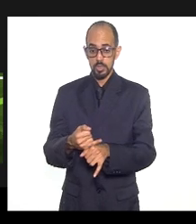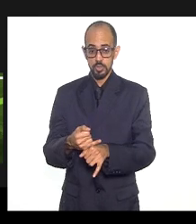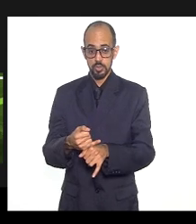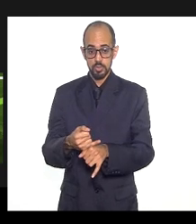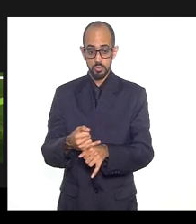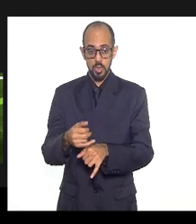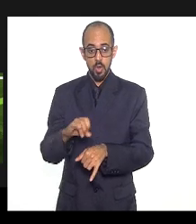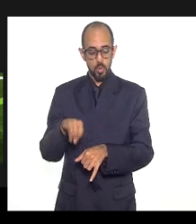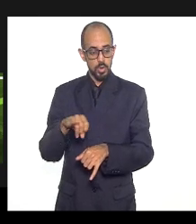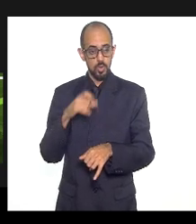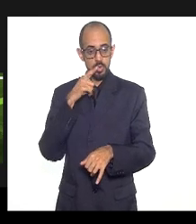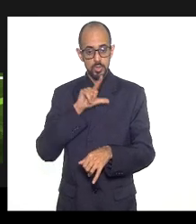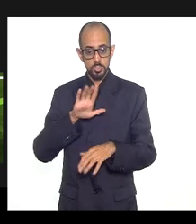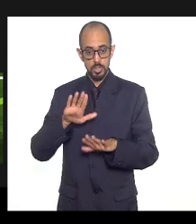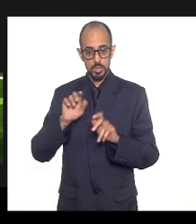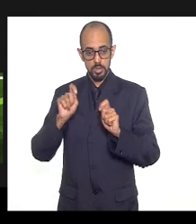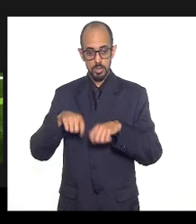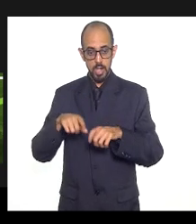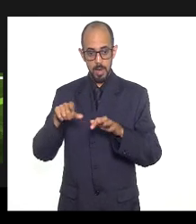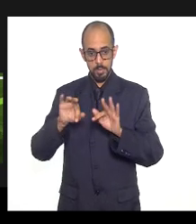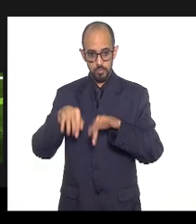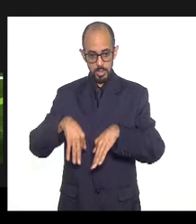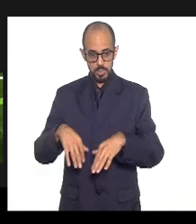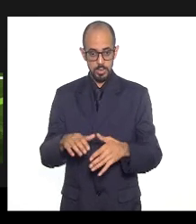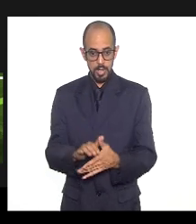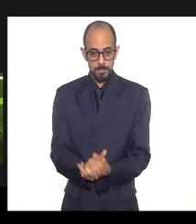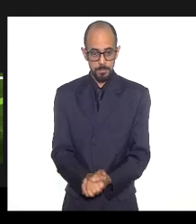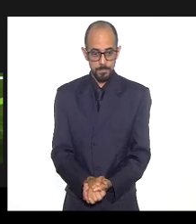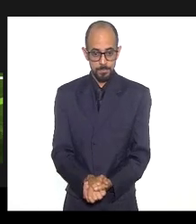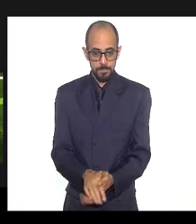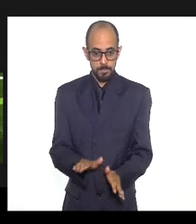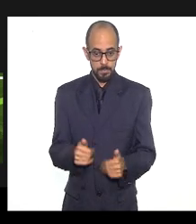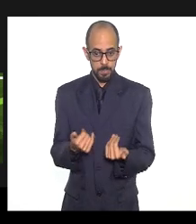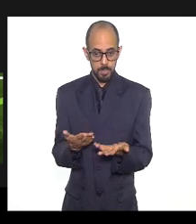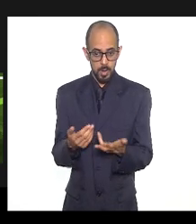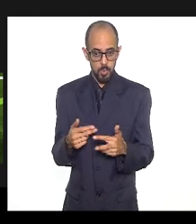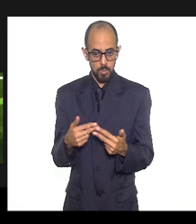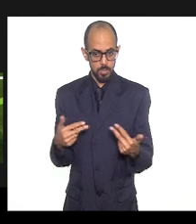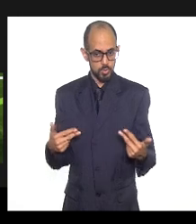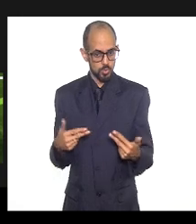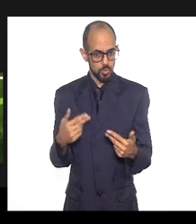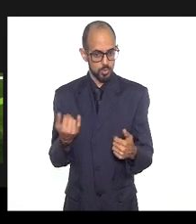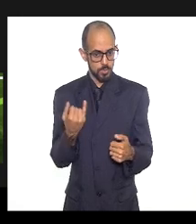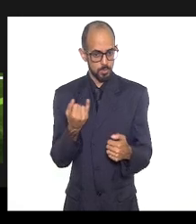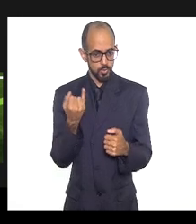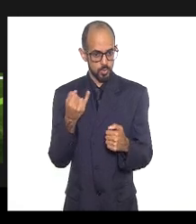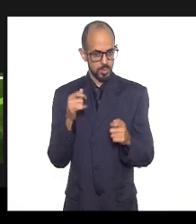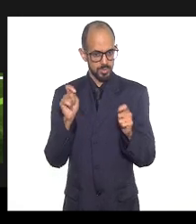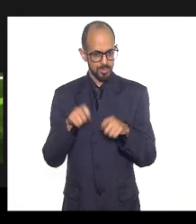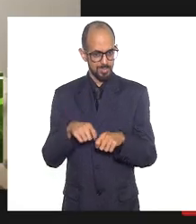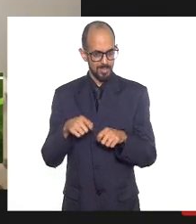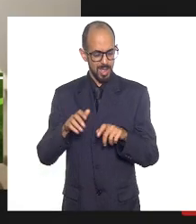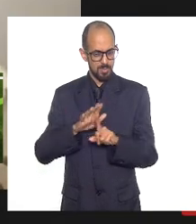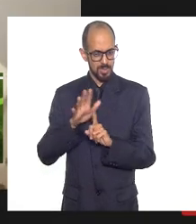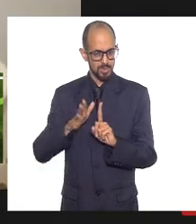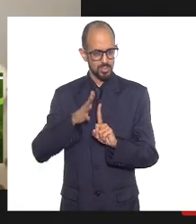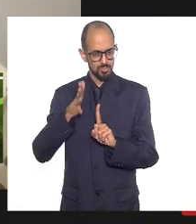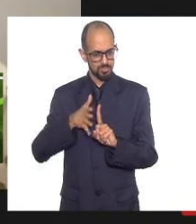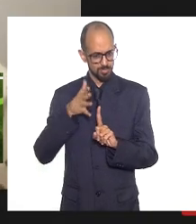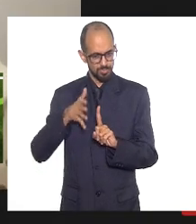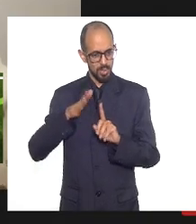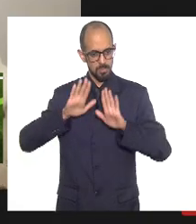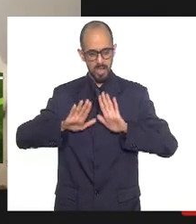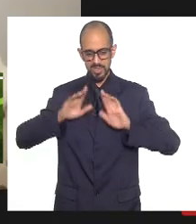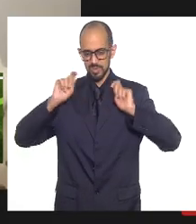Olá, deputado. Não, vamos sim concluindo, porque na verdade eram muitos pontos que a gente precisaria debater, mas que eu acho que a gente